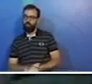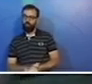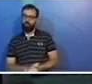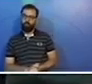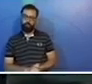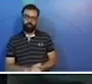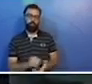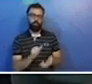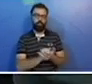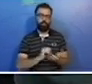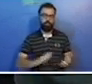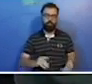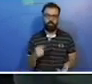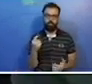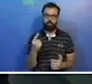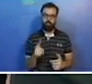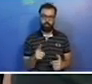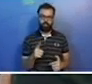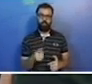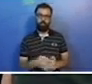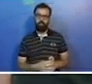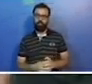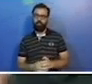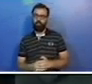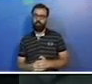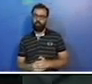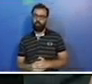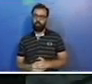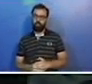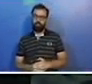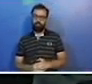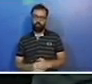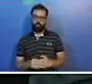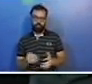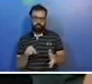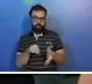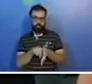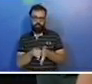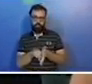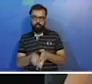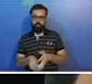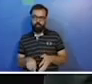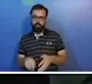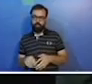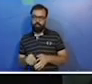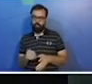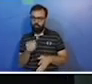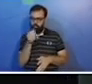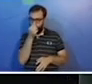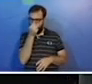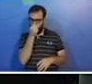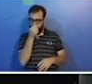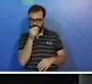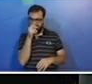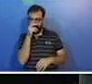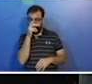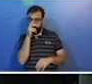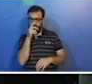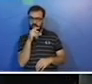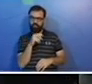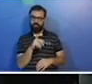A atividade 1 é analisando essa imagem. Eles pedem para nós